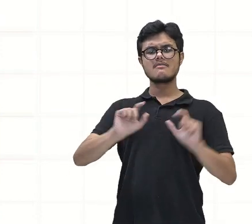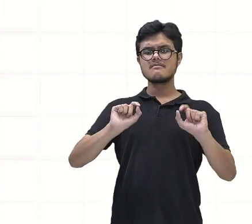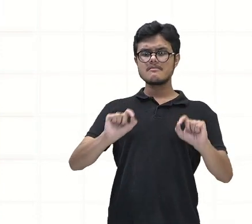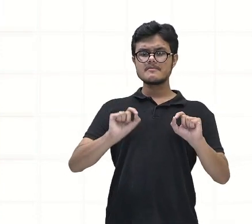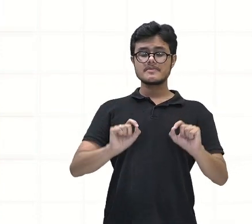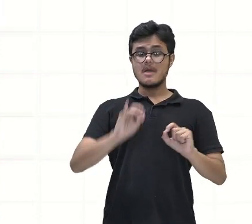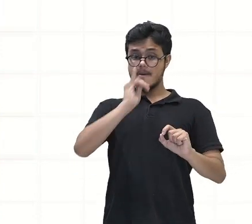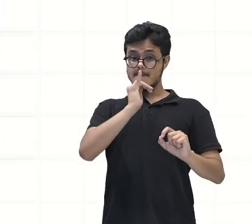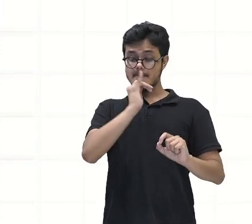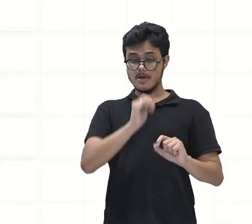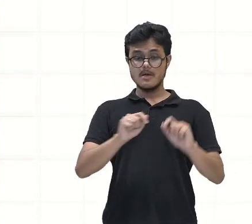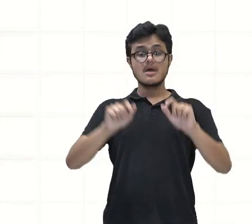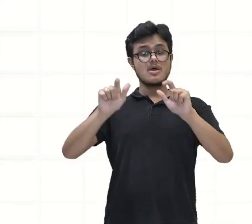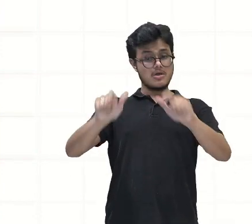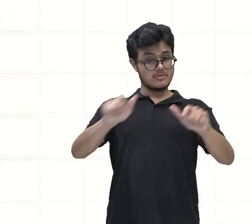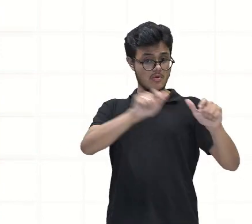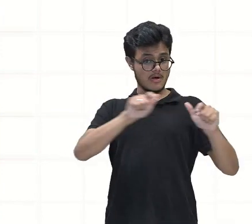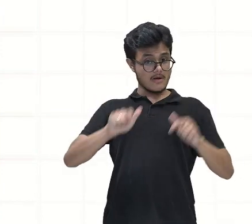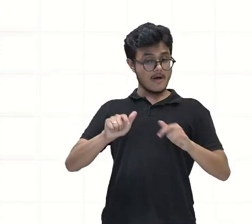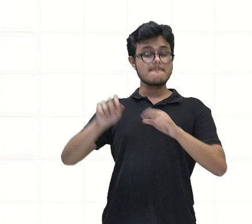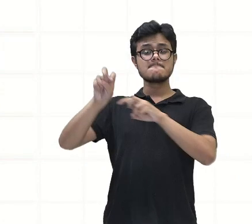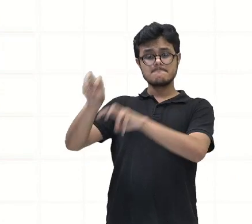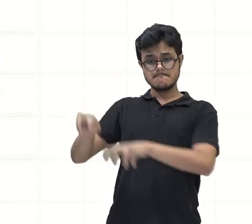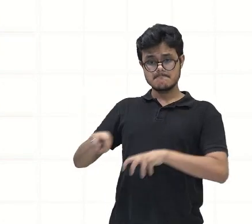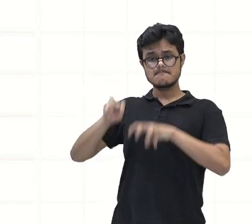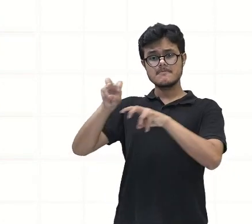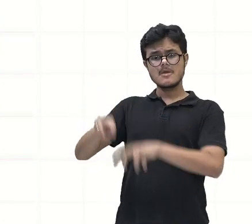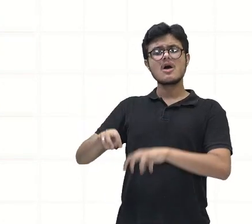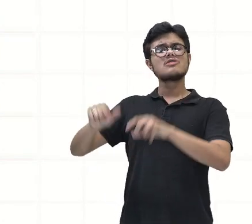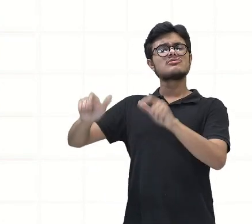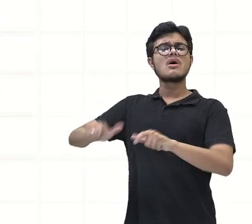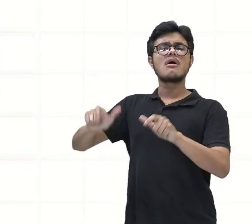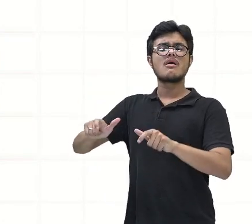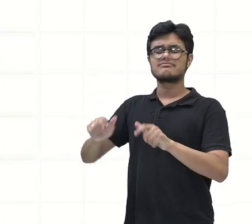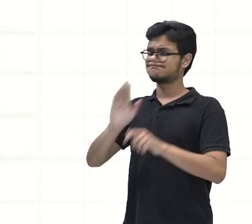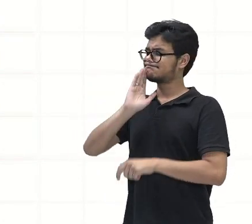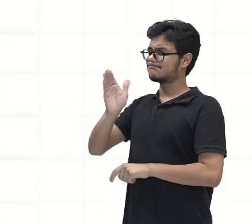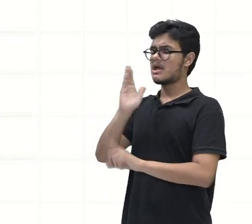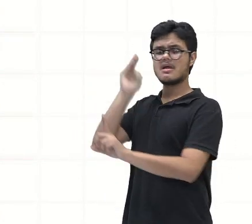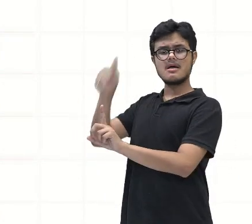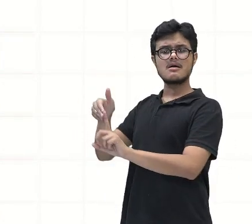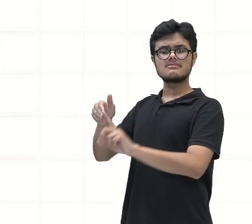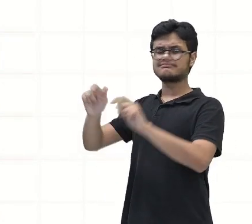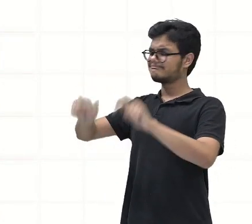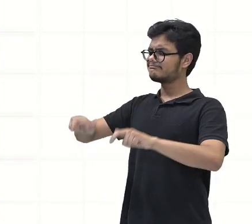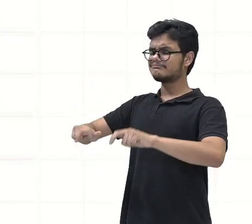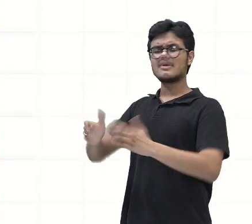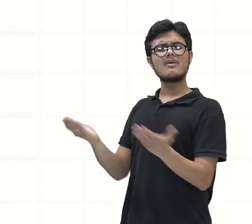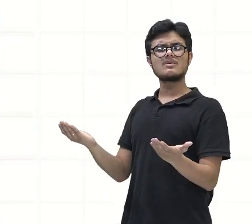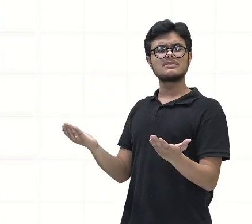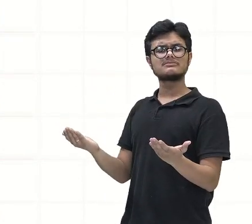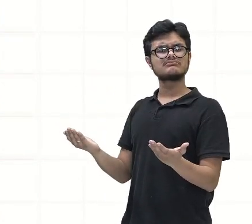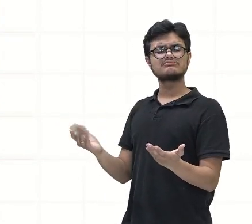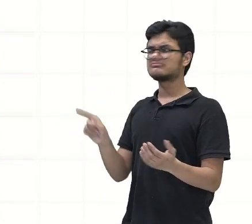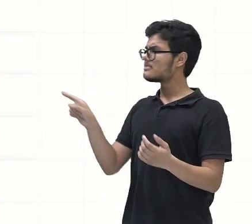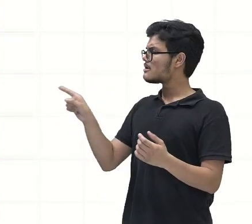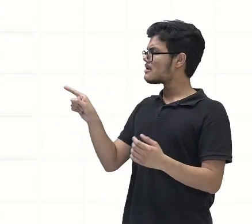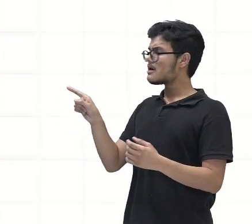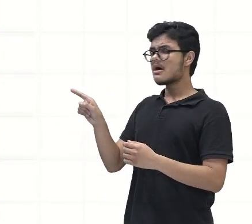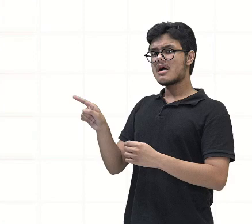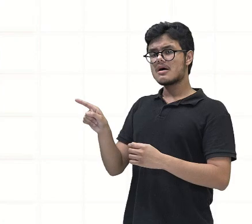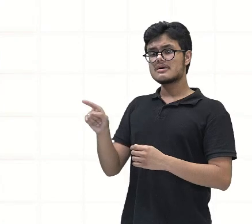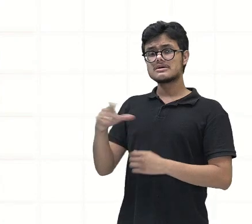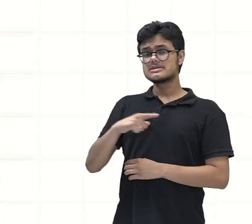que os estabelecimentos agropecuários eles se concentram aqui principalmente aqui eh na